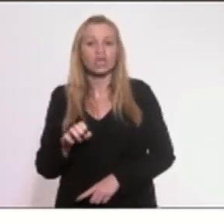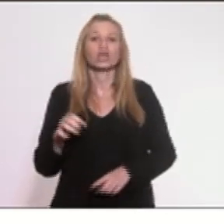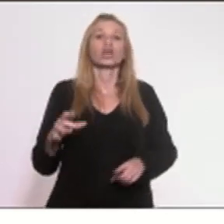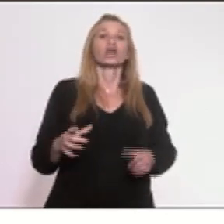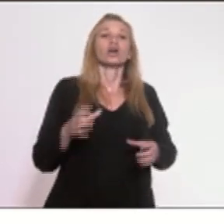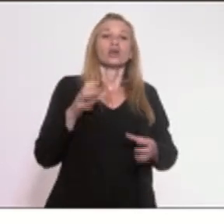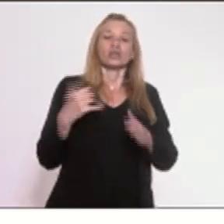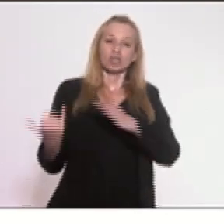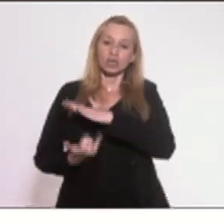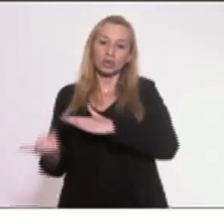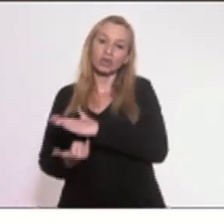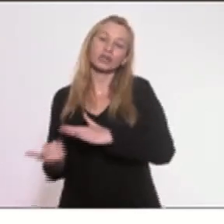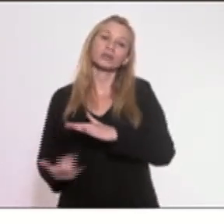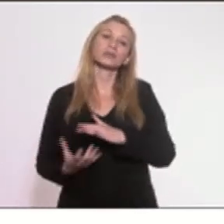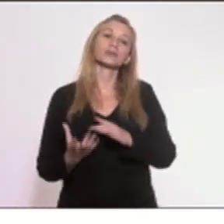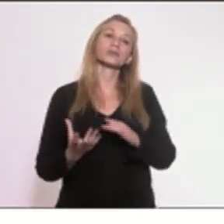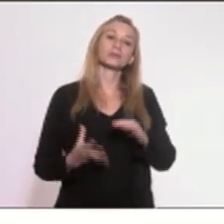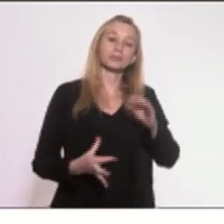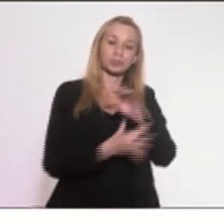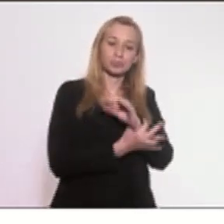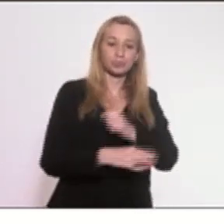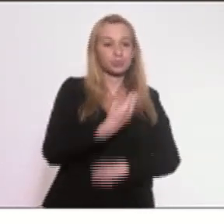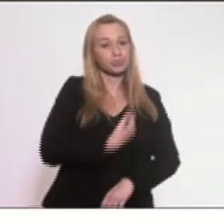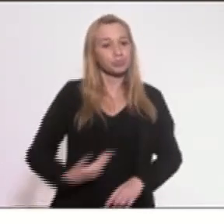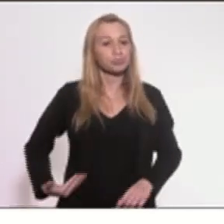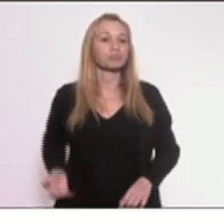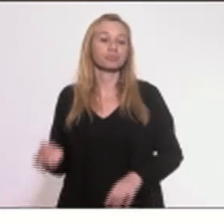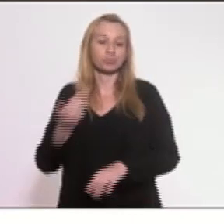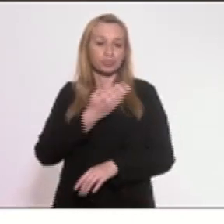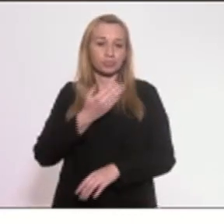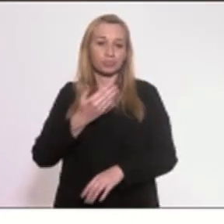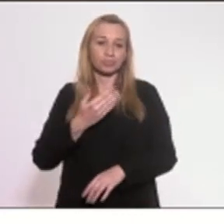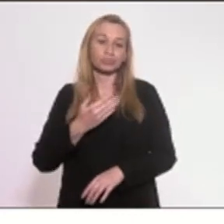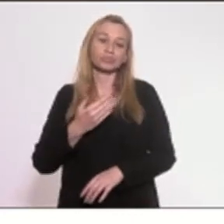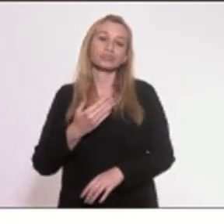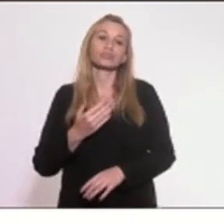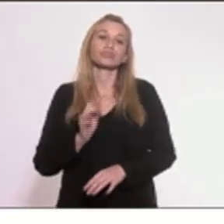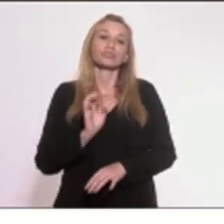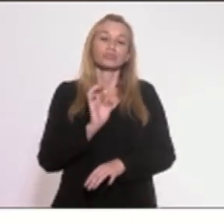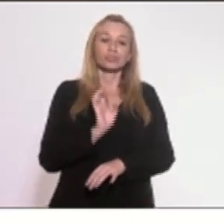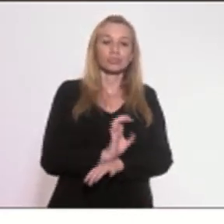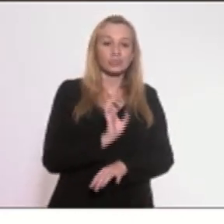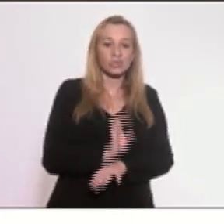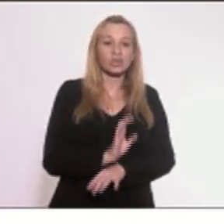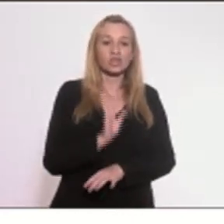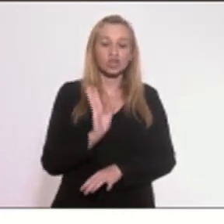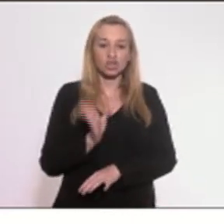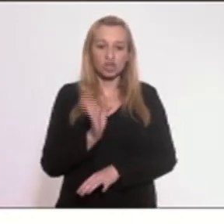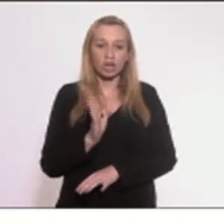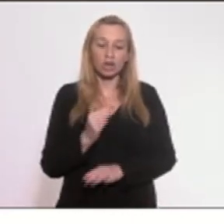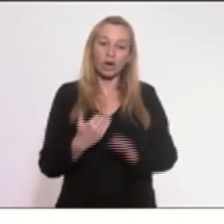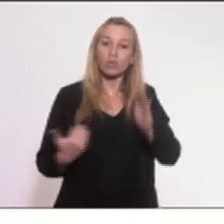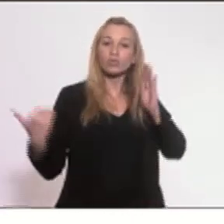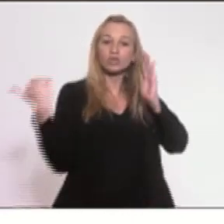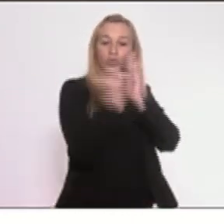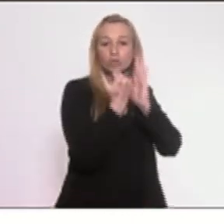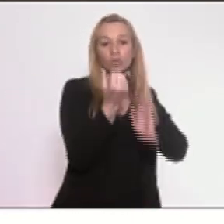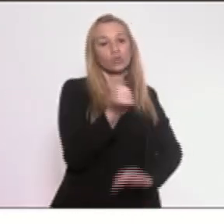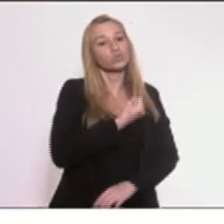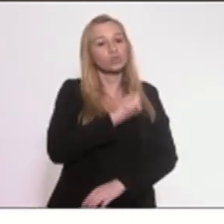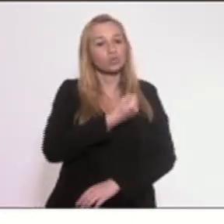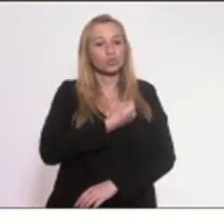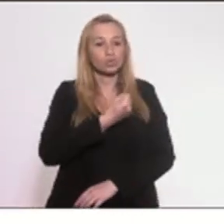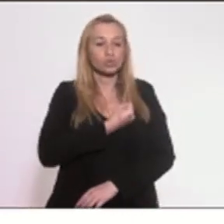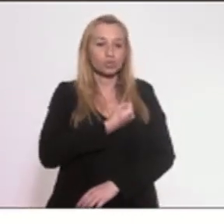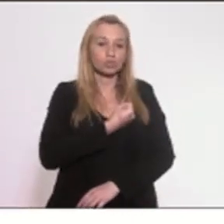Segurança Pública, do governo do Estado, já apontou o aumento da letalidade policial, que essa lógica